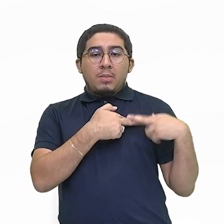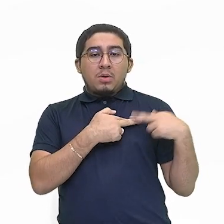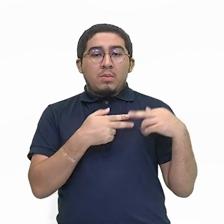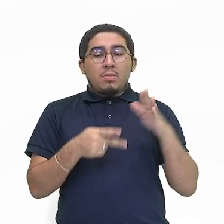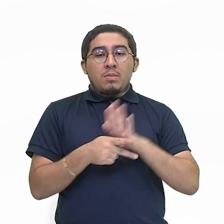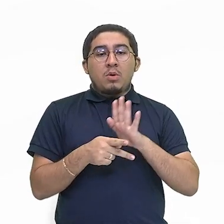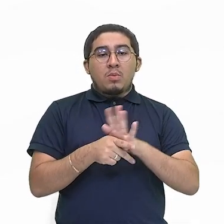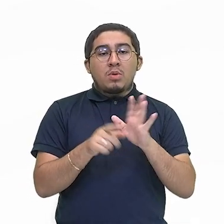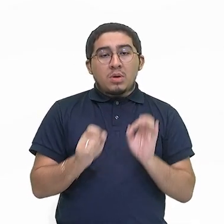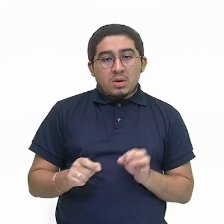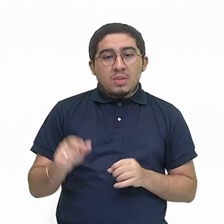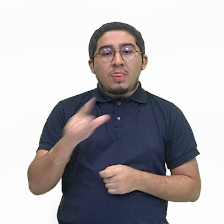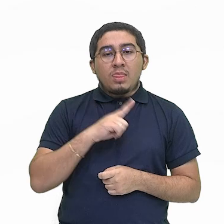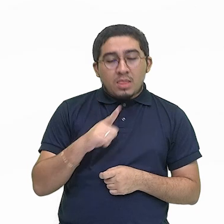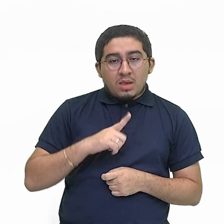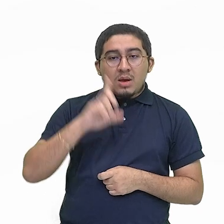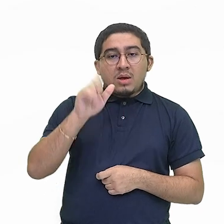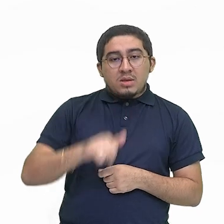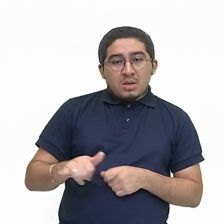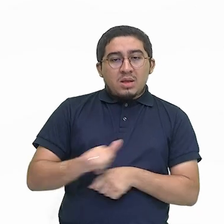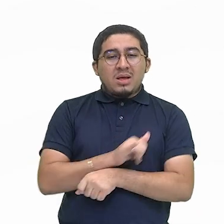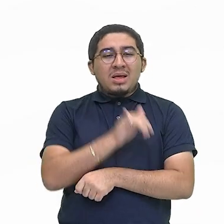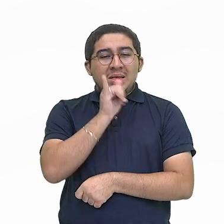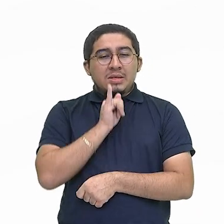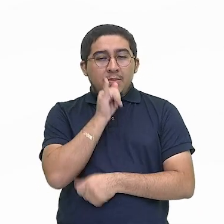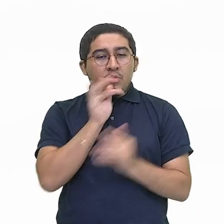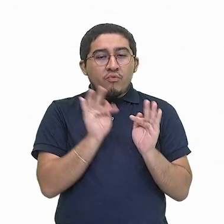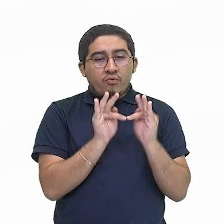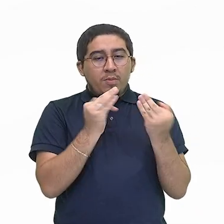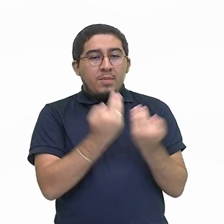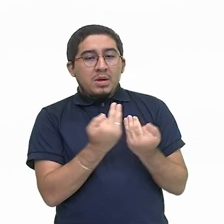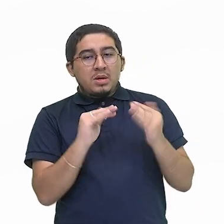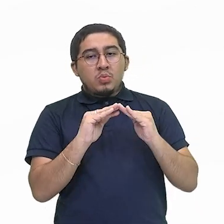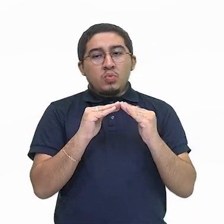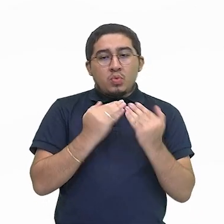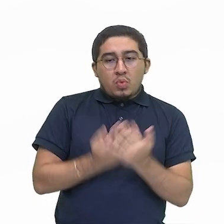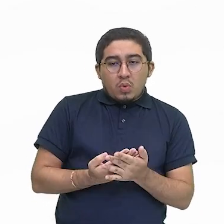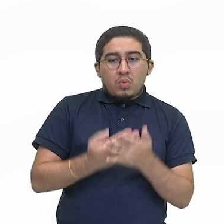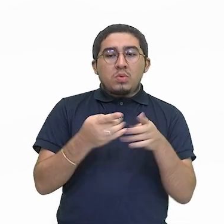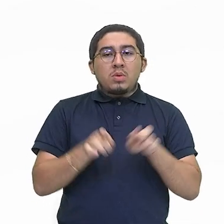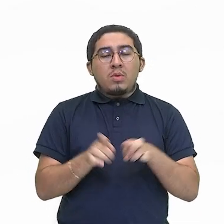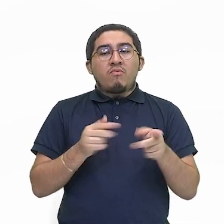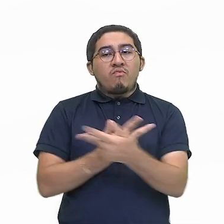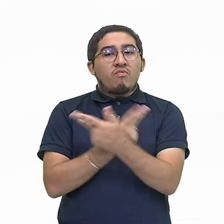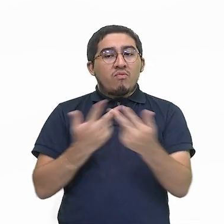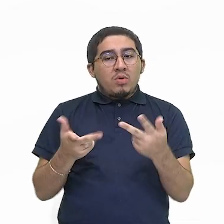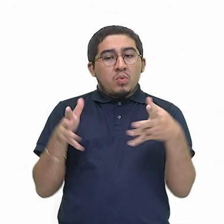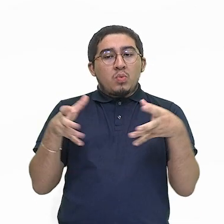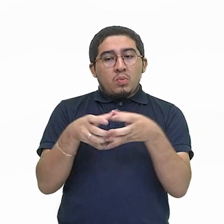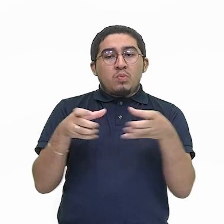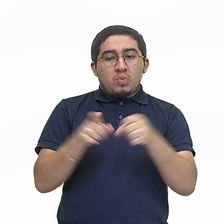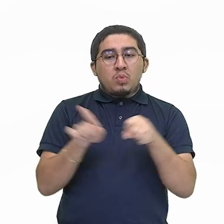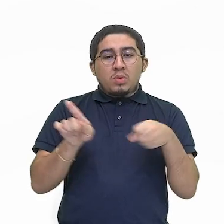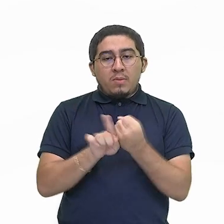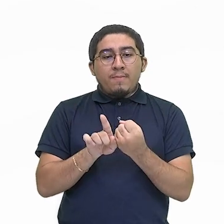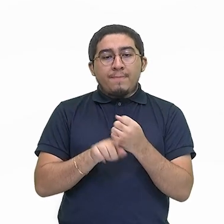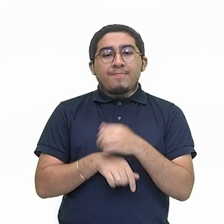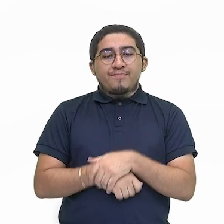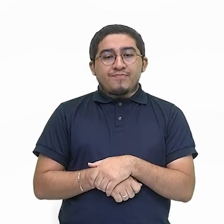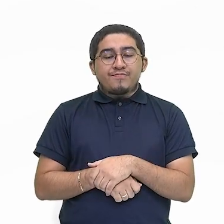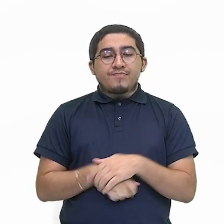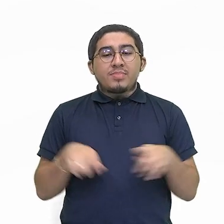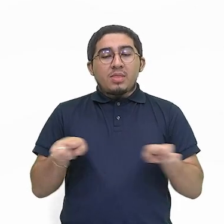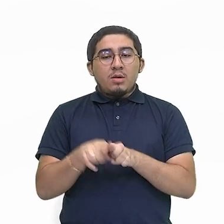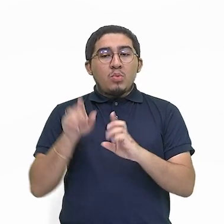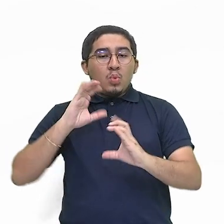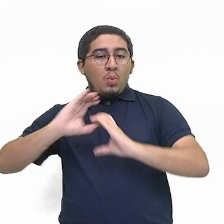dos mecanismos de socialização, como, por exemplo, a família, a escola e os diferentes grupos sociais. Os meios de comunicação